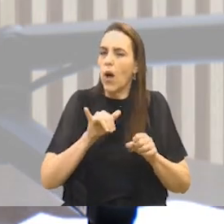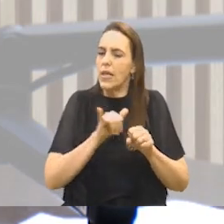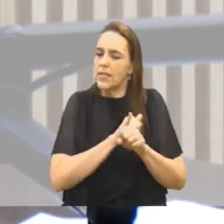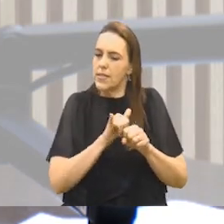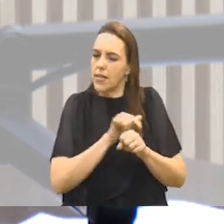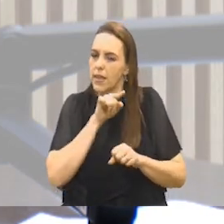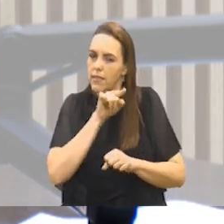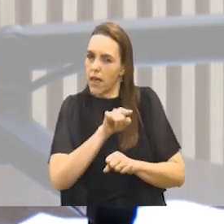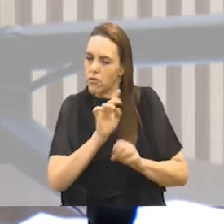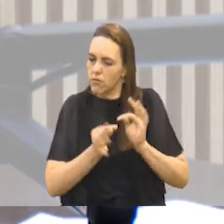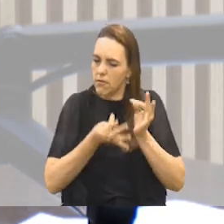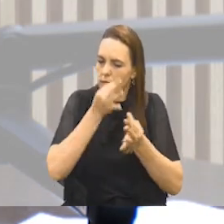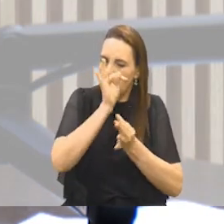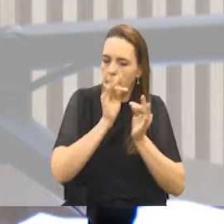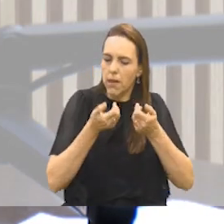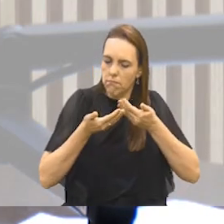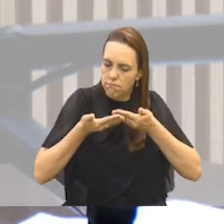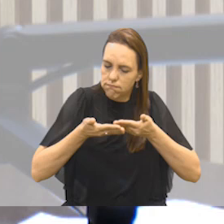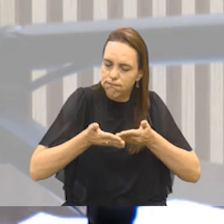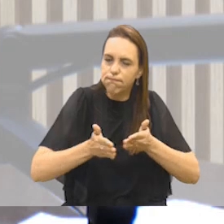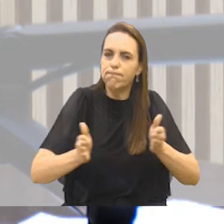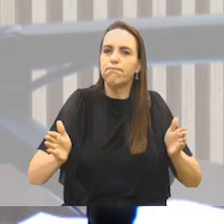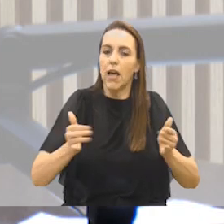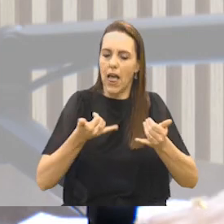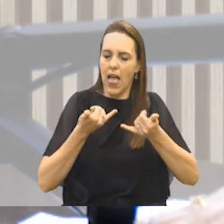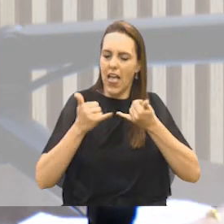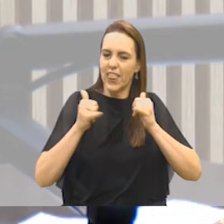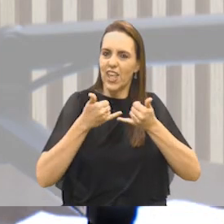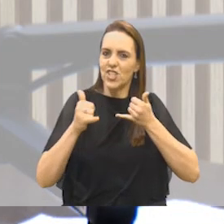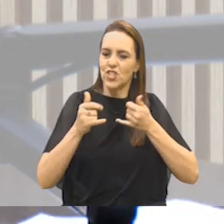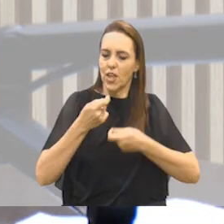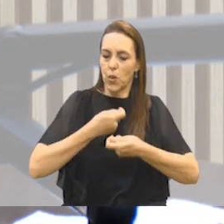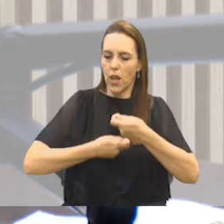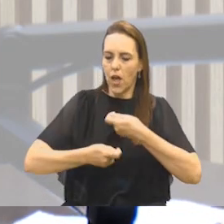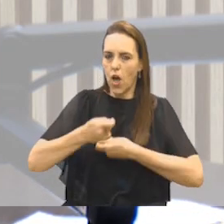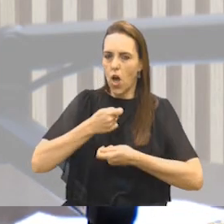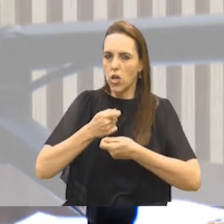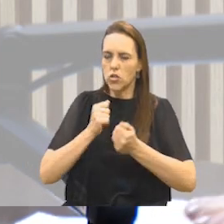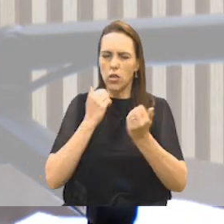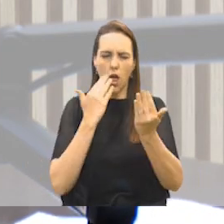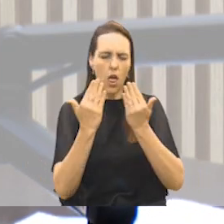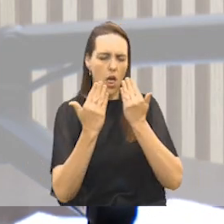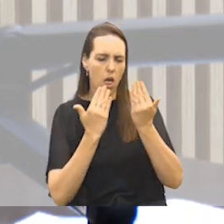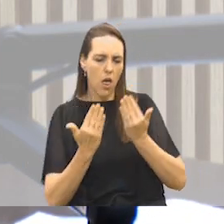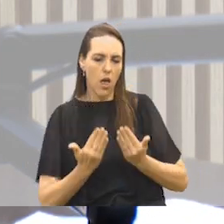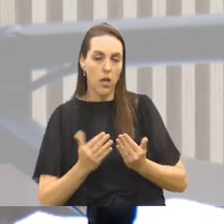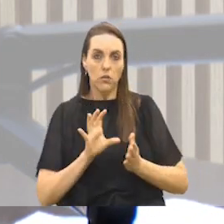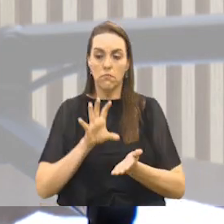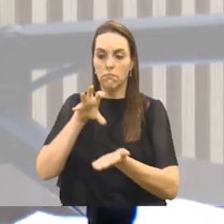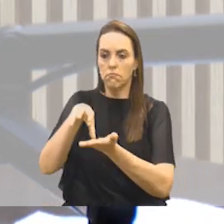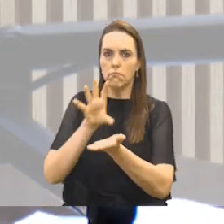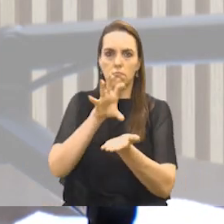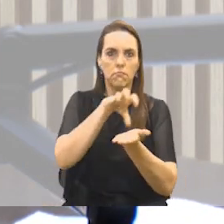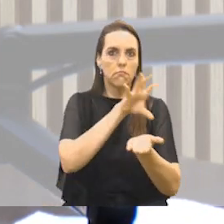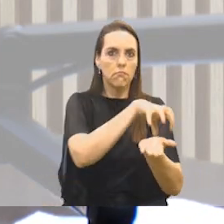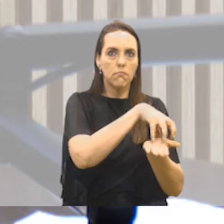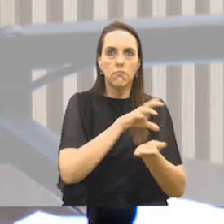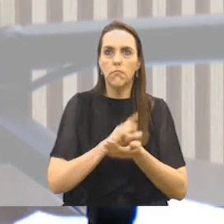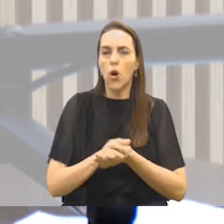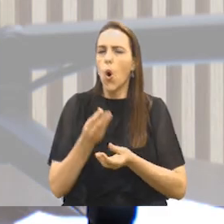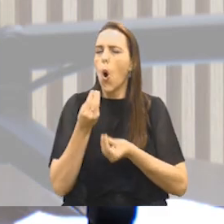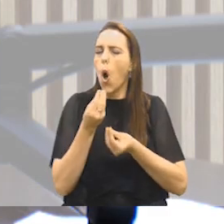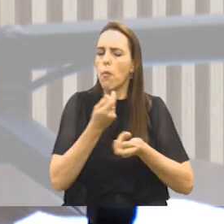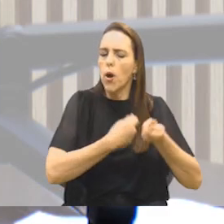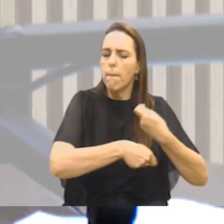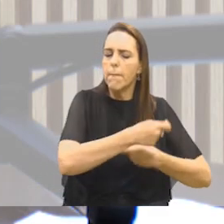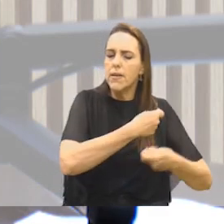né? Então essa ferramenta, ela abre o campo energético do negócio e ela vai avaliar todos os setores